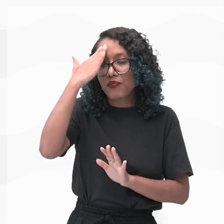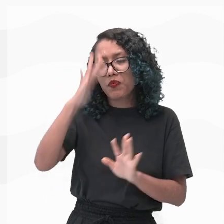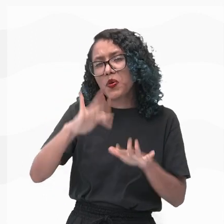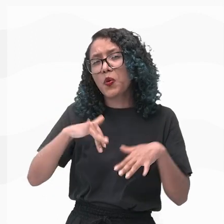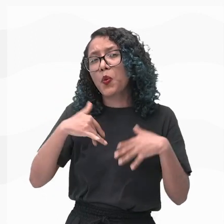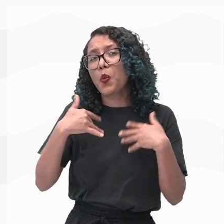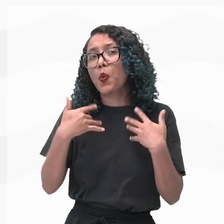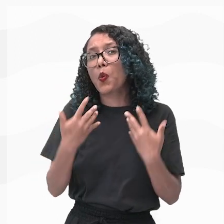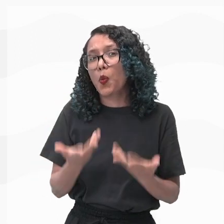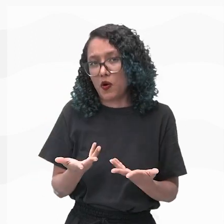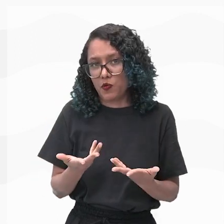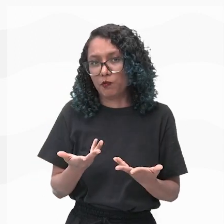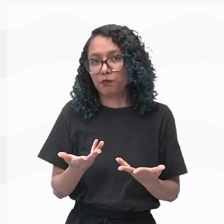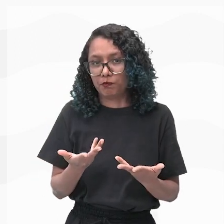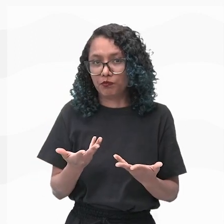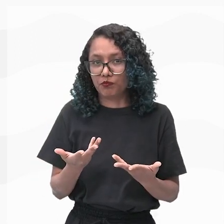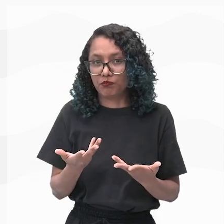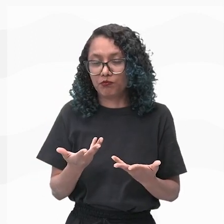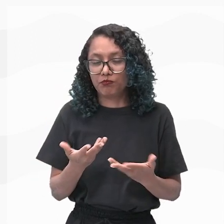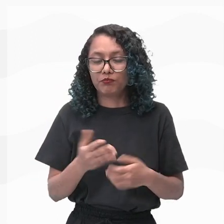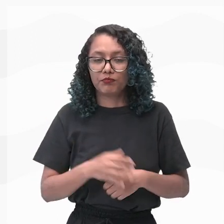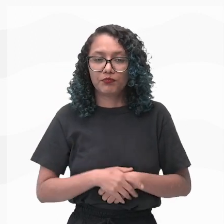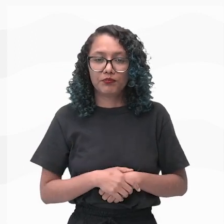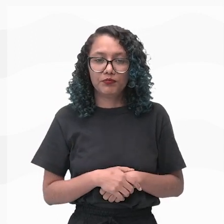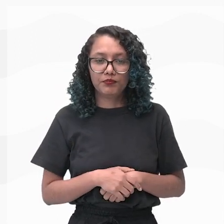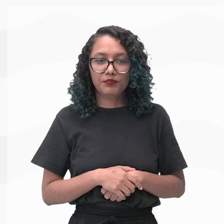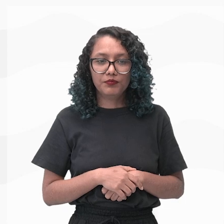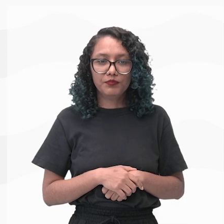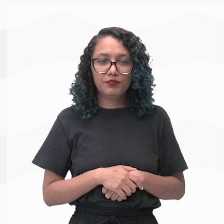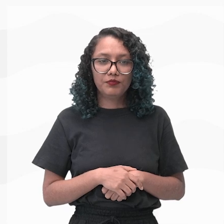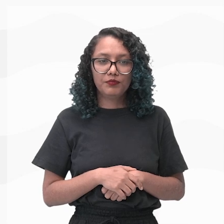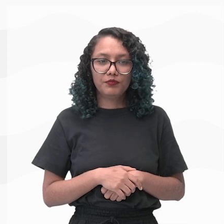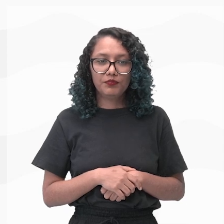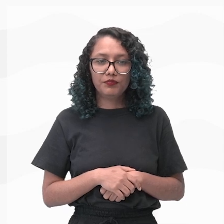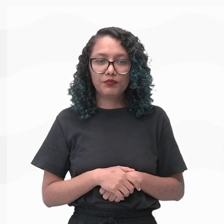nos apropriar dessa